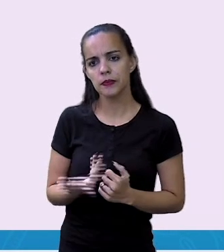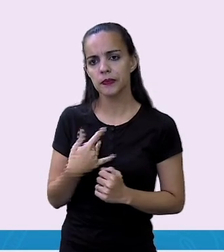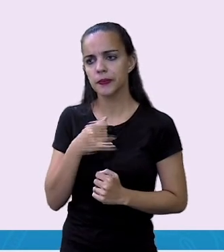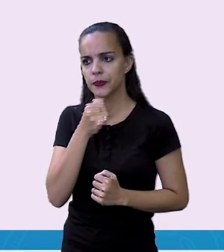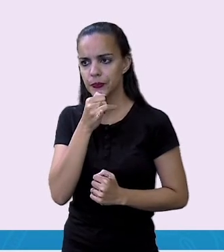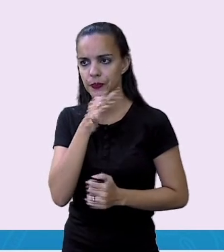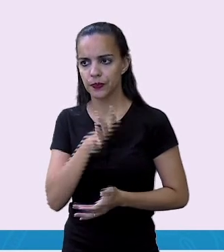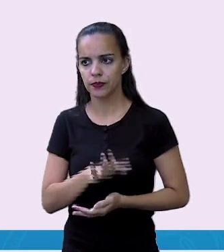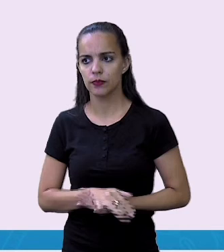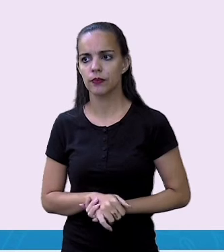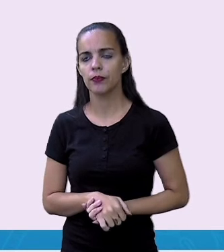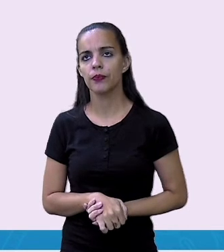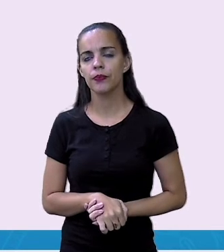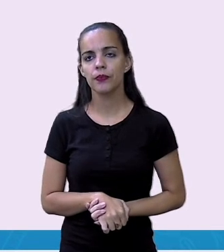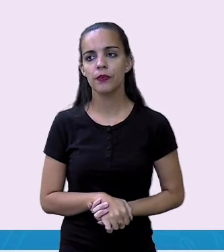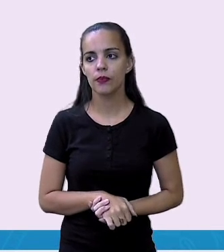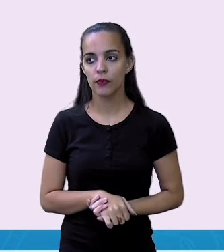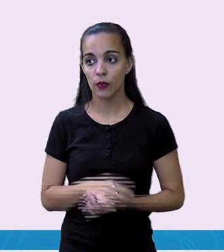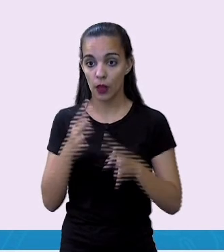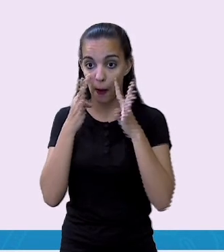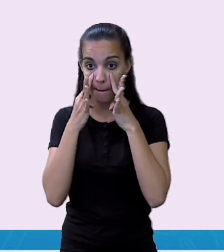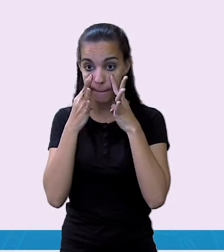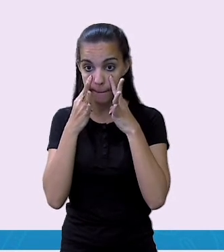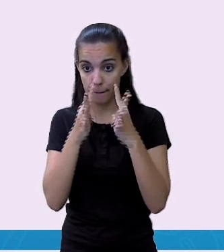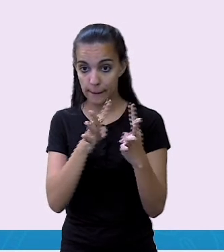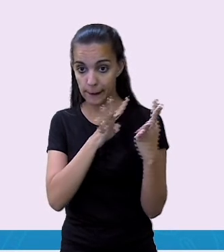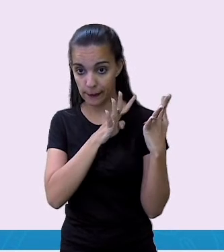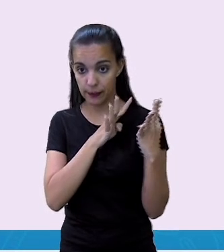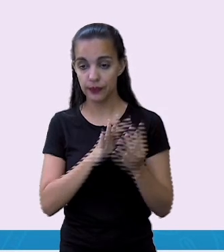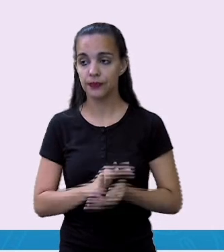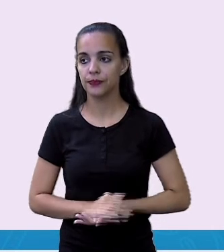m, né? Eu queria, mas não. 5 a menos.